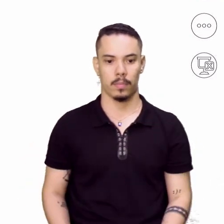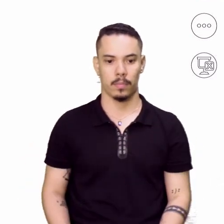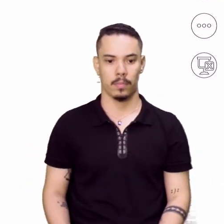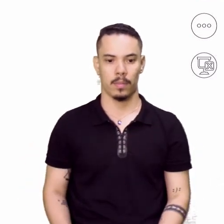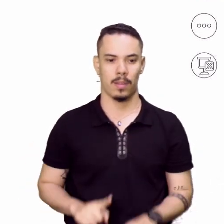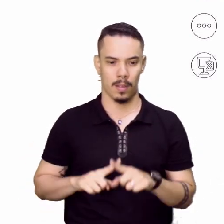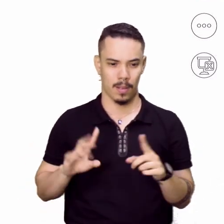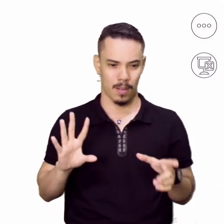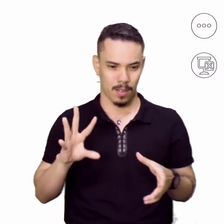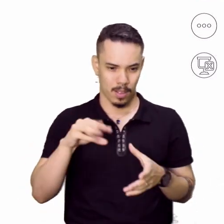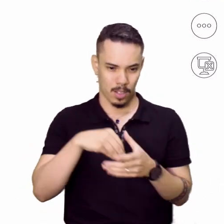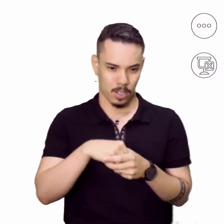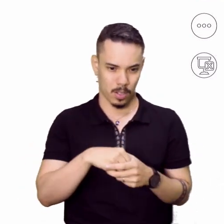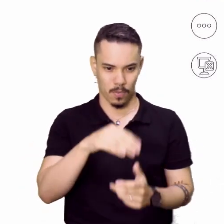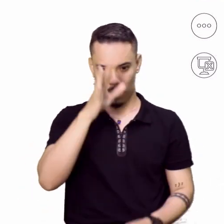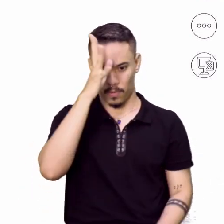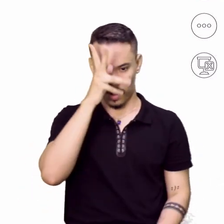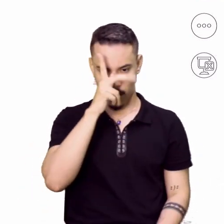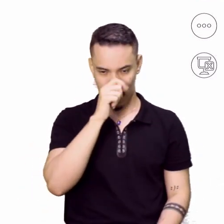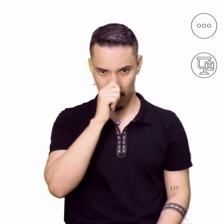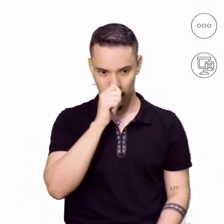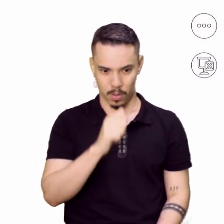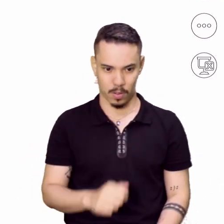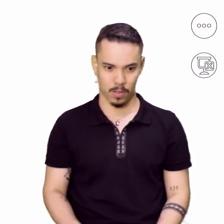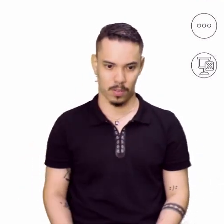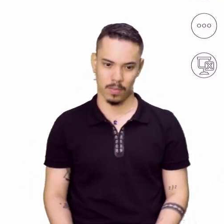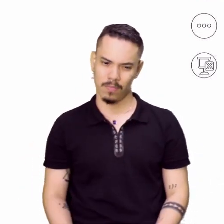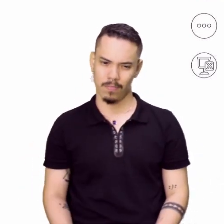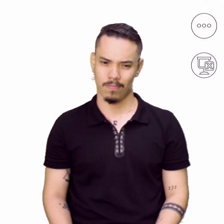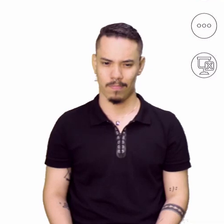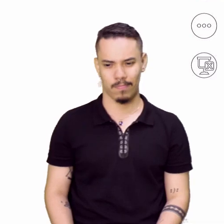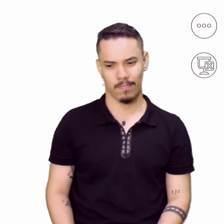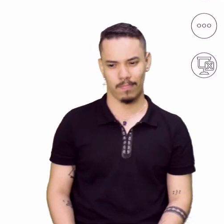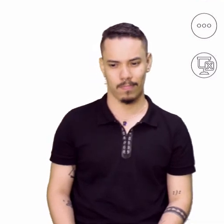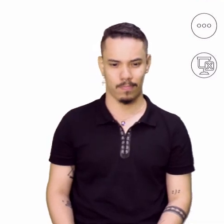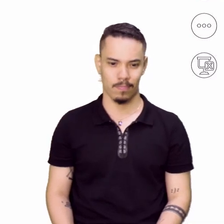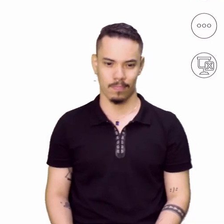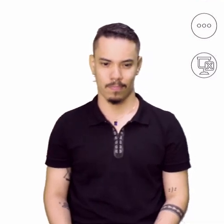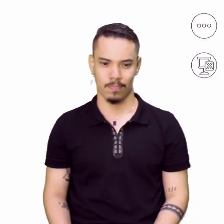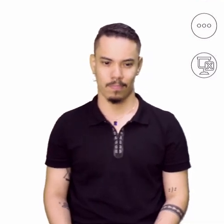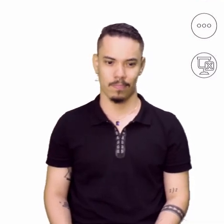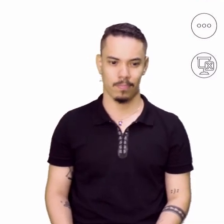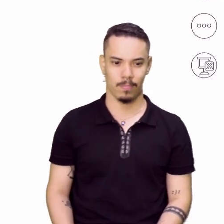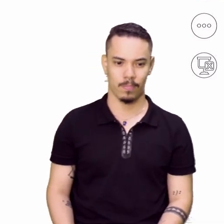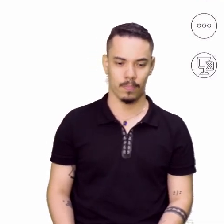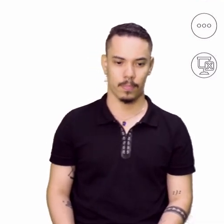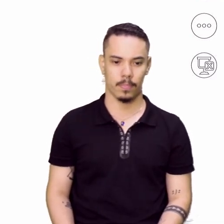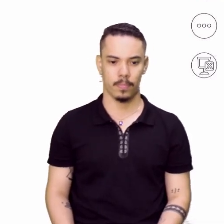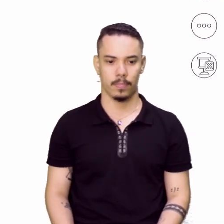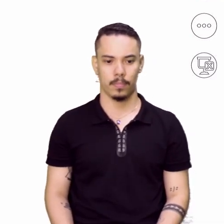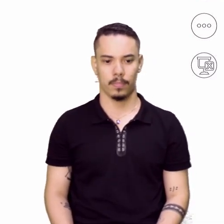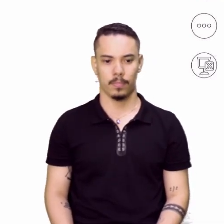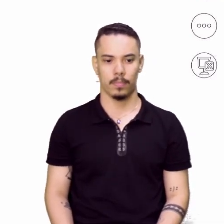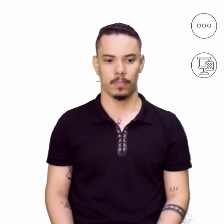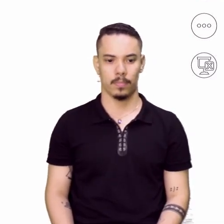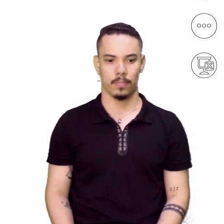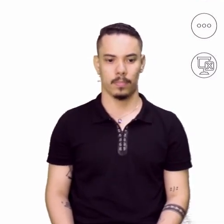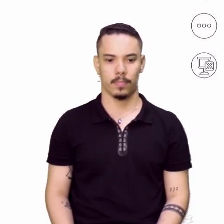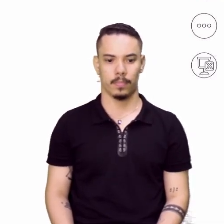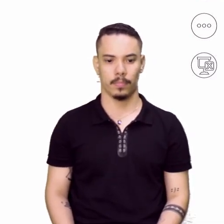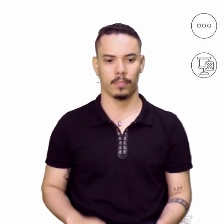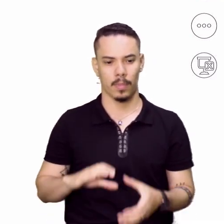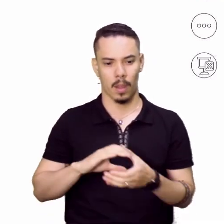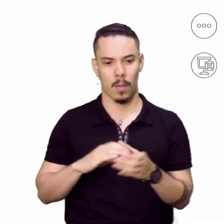na na porque Como assim coloca frango fica aí o questionamento né abacate maçã